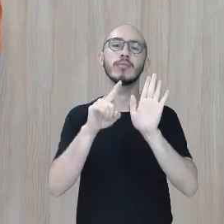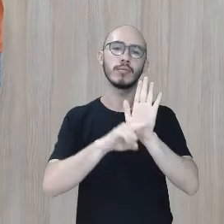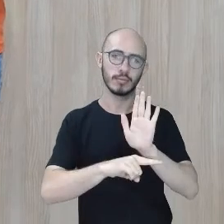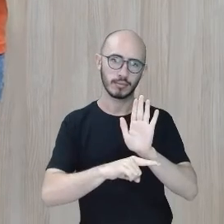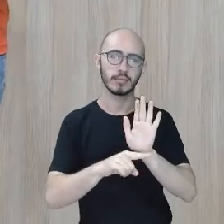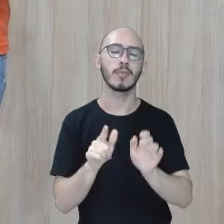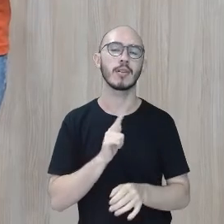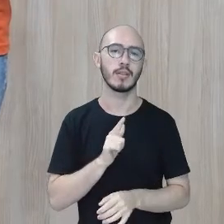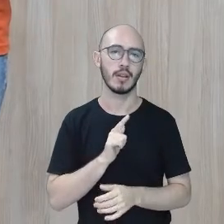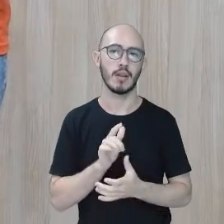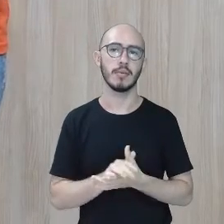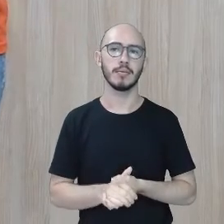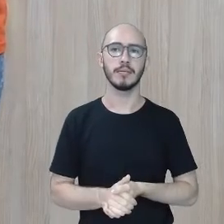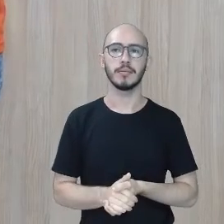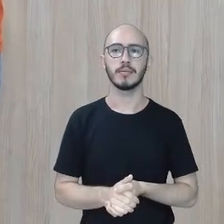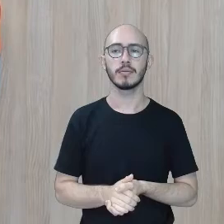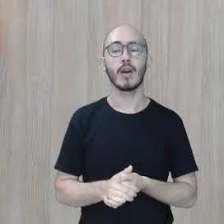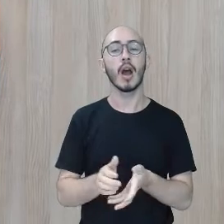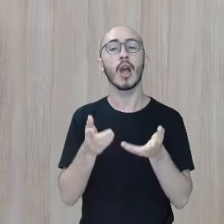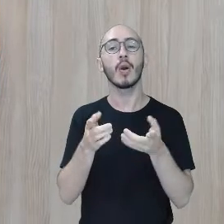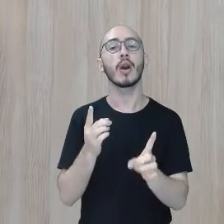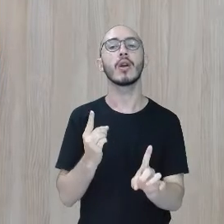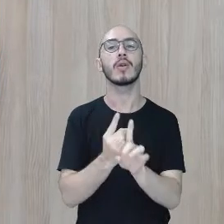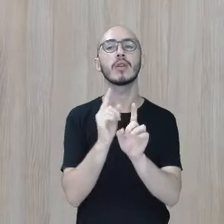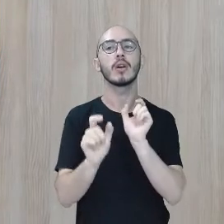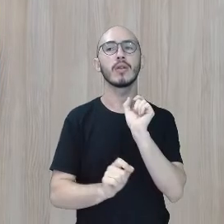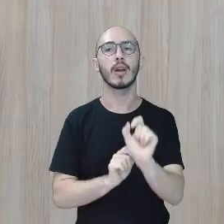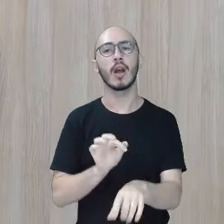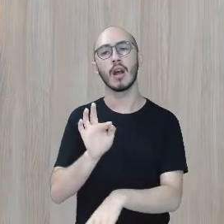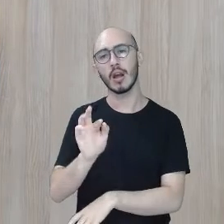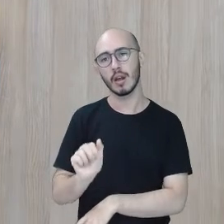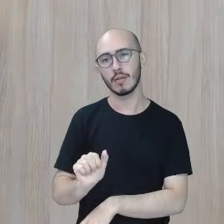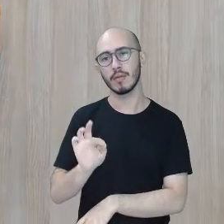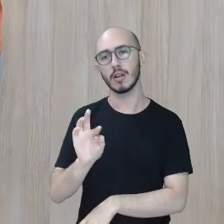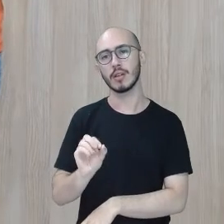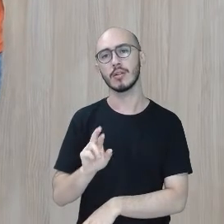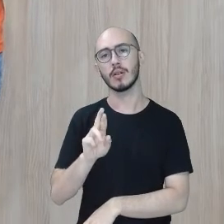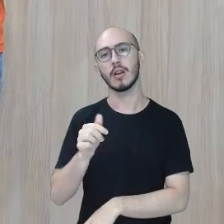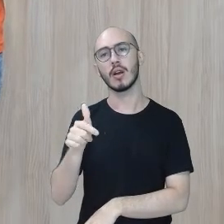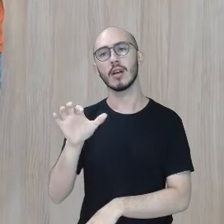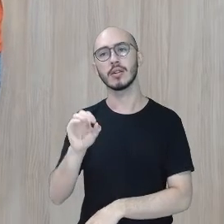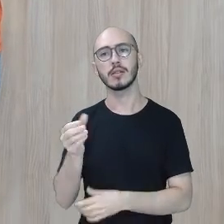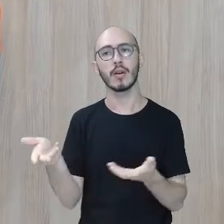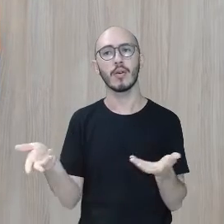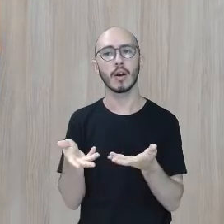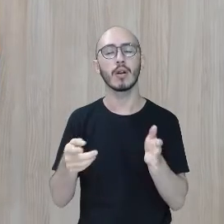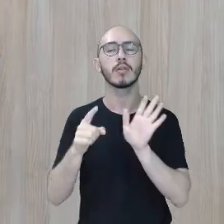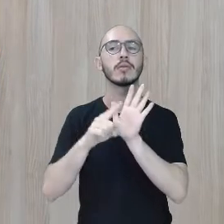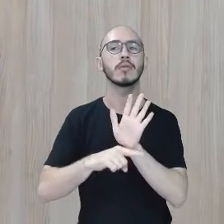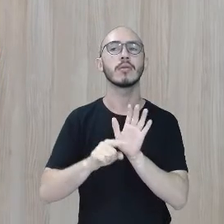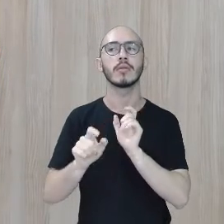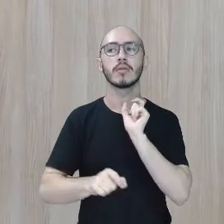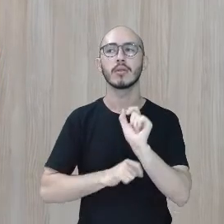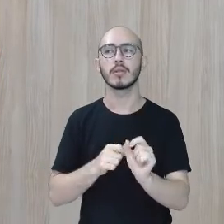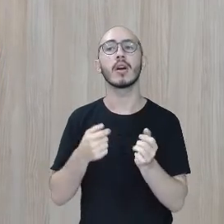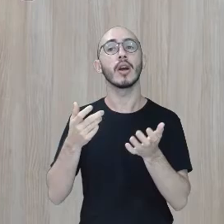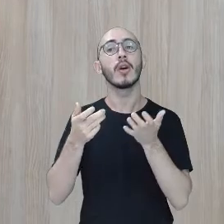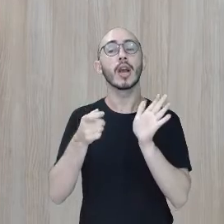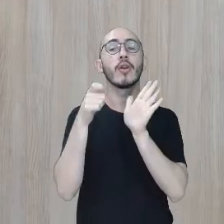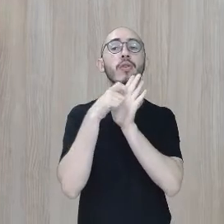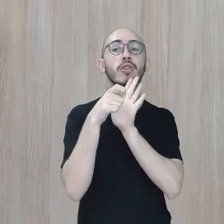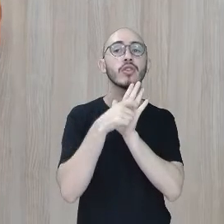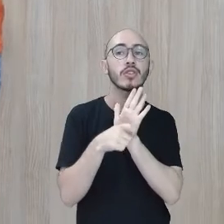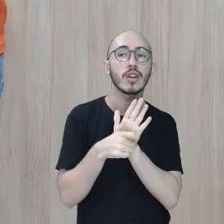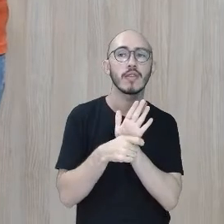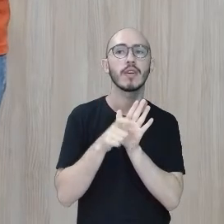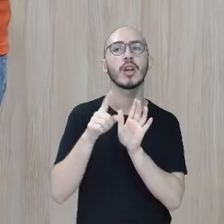subtração, certo? E eu quero encontrar a fatoração dessa subtração, ou seja, eu quero escrever